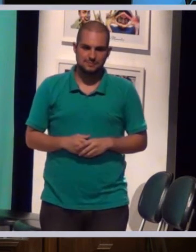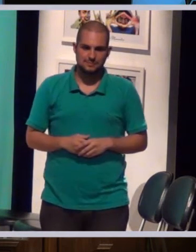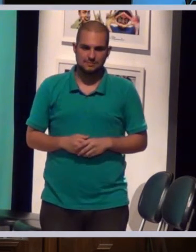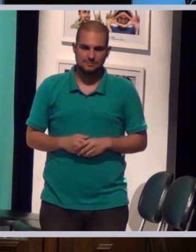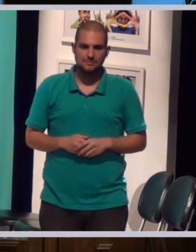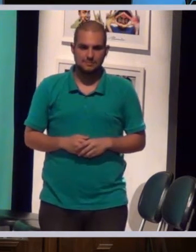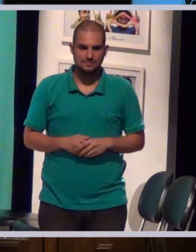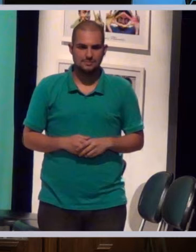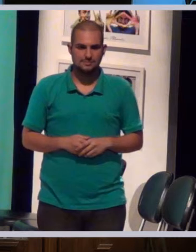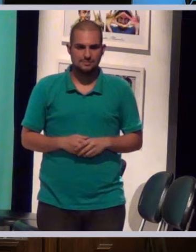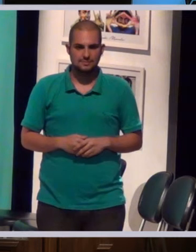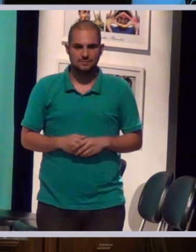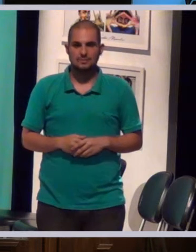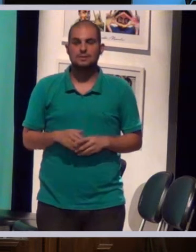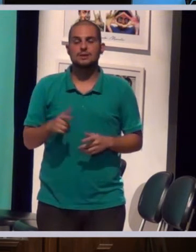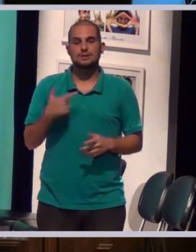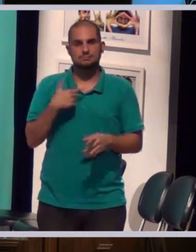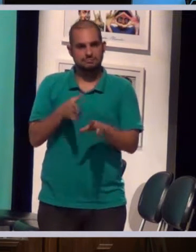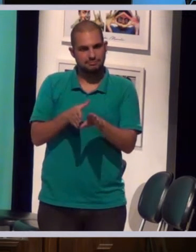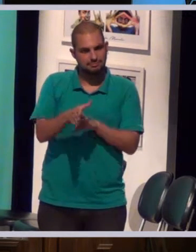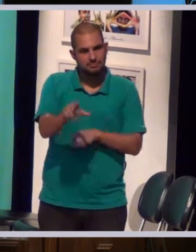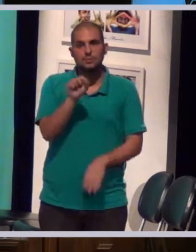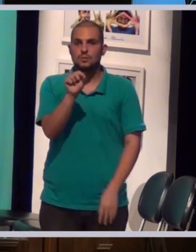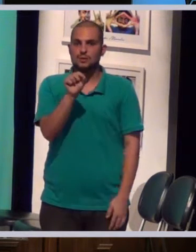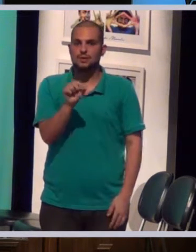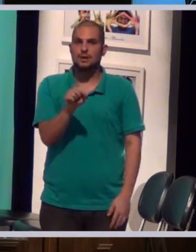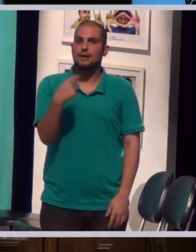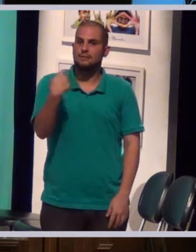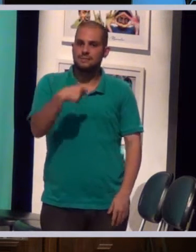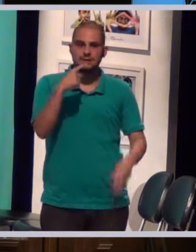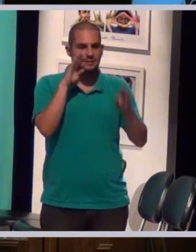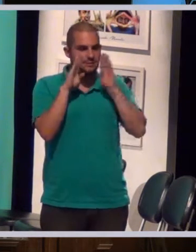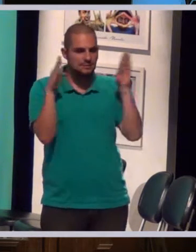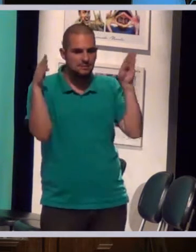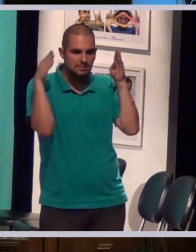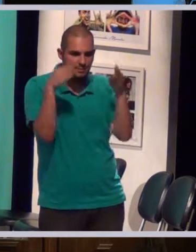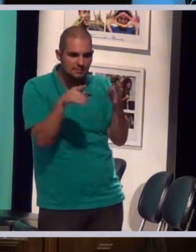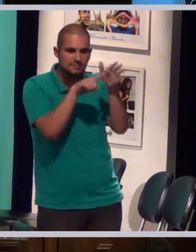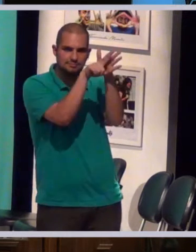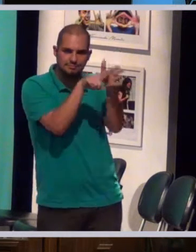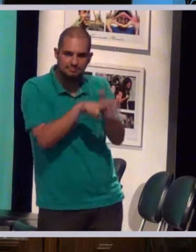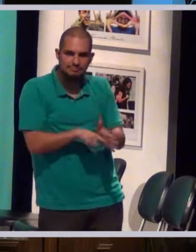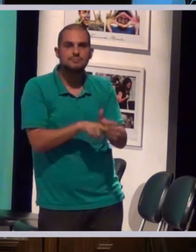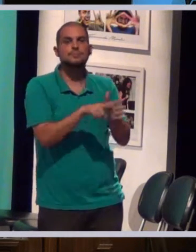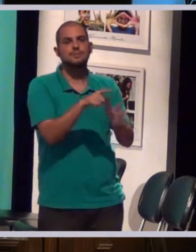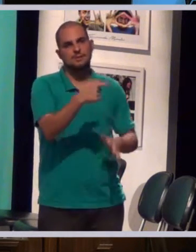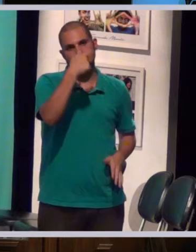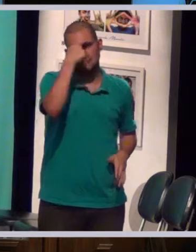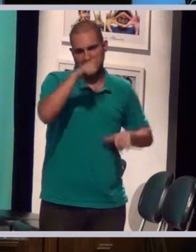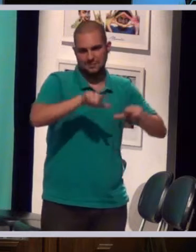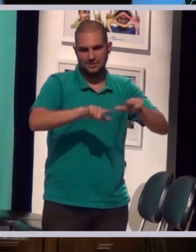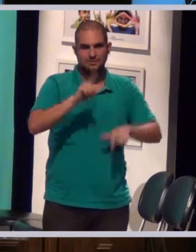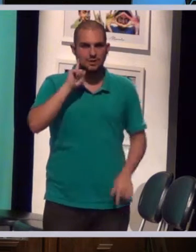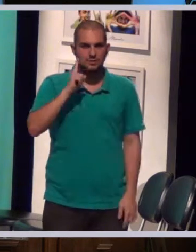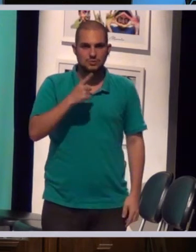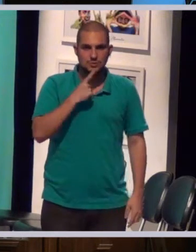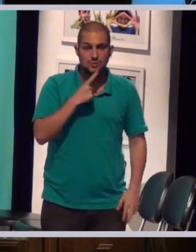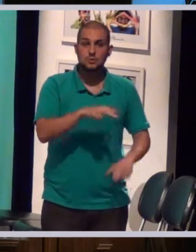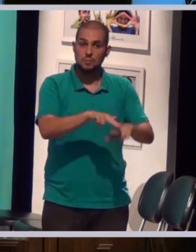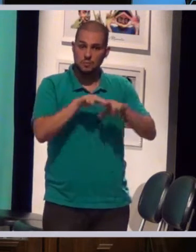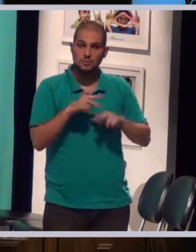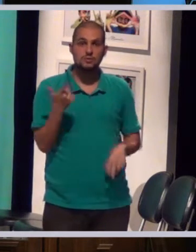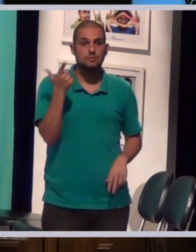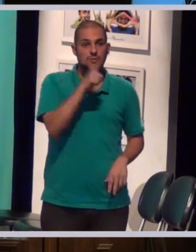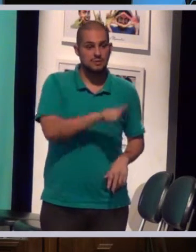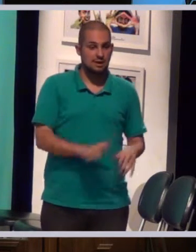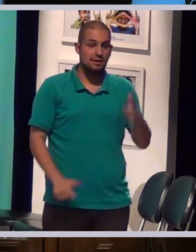A gente sugere, então, que haja uma especialização do sistema de memória de trabalho nos surdos, em que eles tenham maior